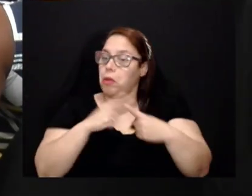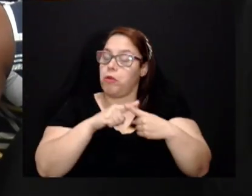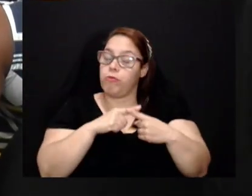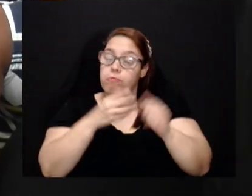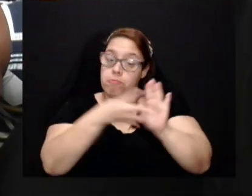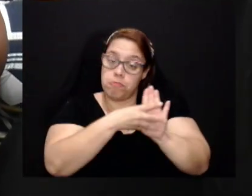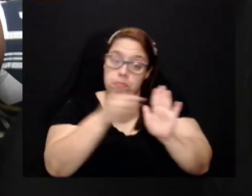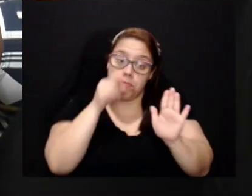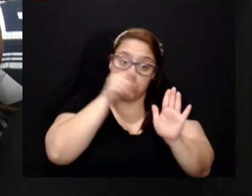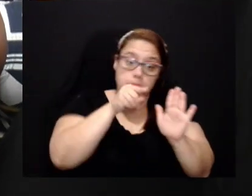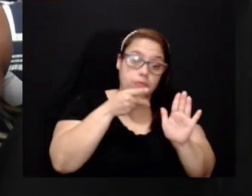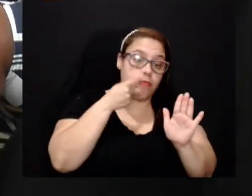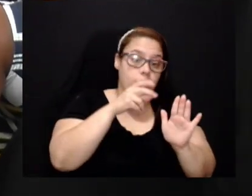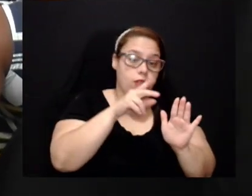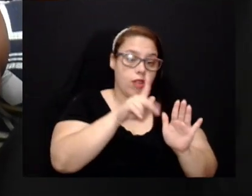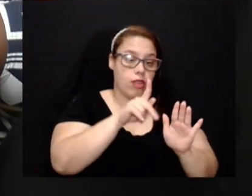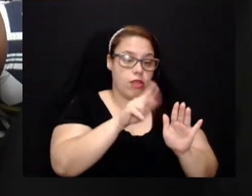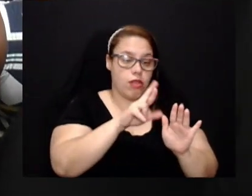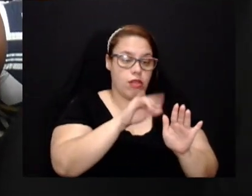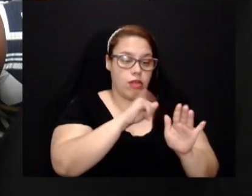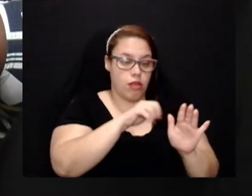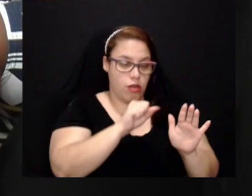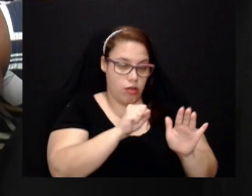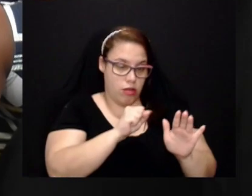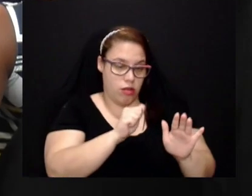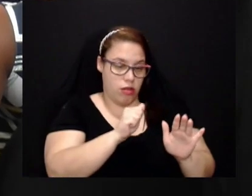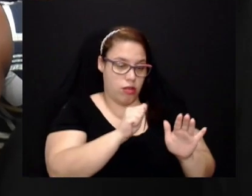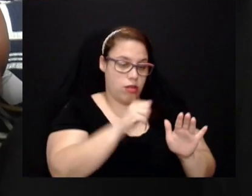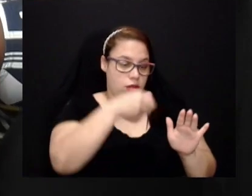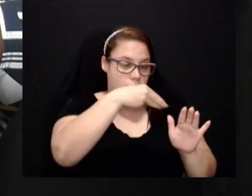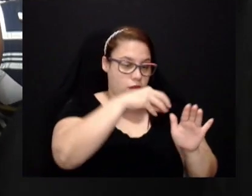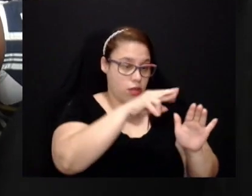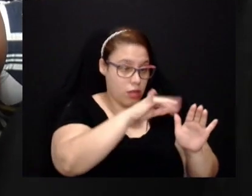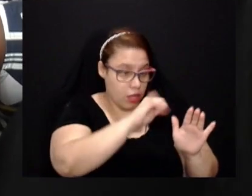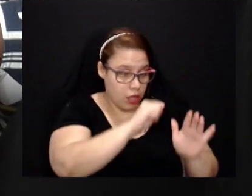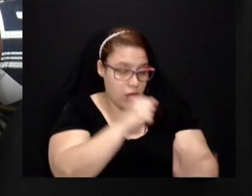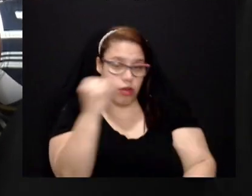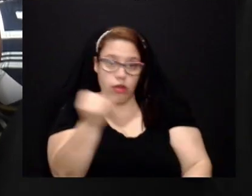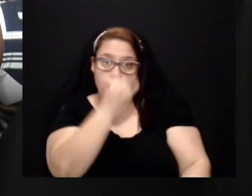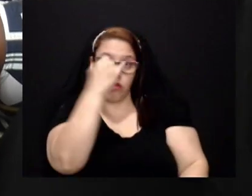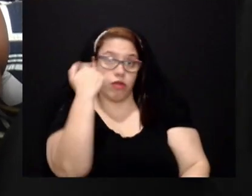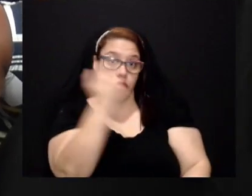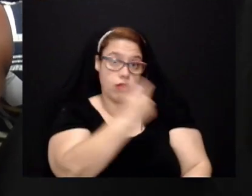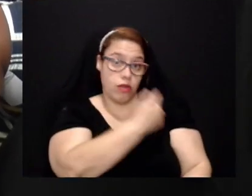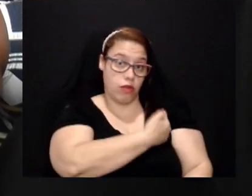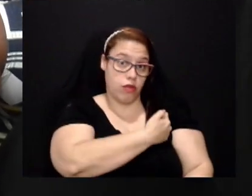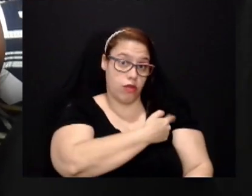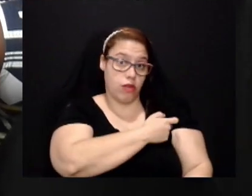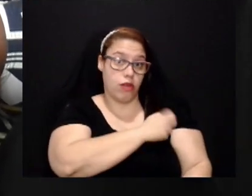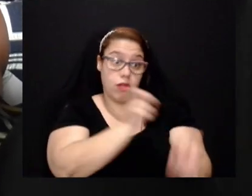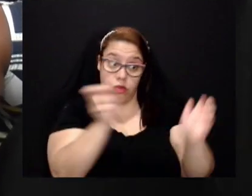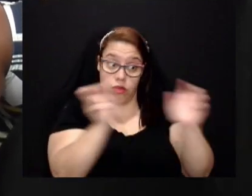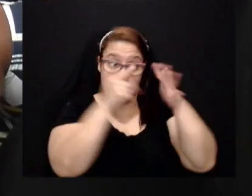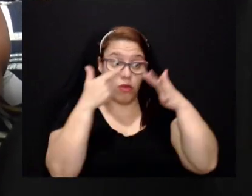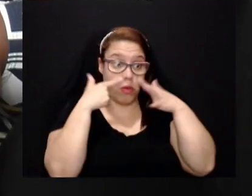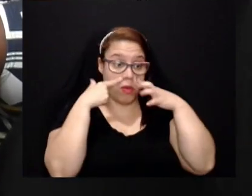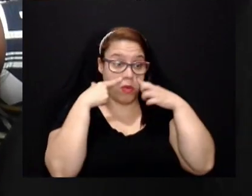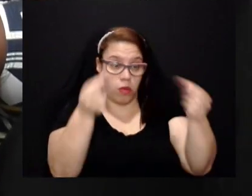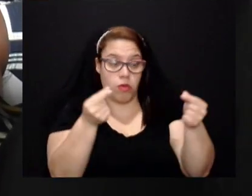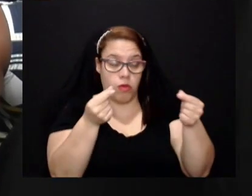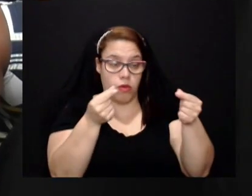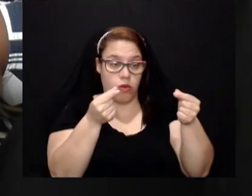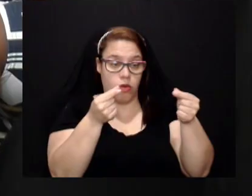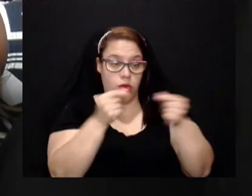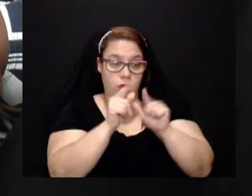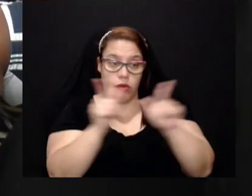Glória Maria, né, sendo uma referência, né? Isso indica a importância de nós darmos visibilidade para profissionais negros como nós. E é